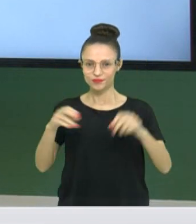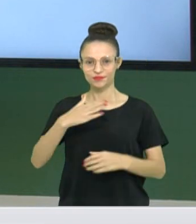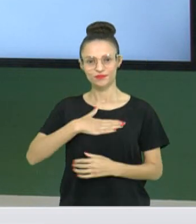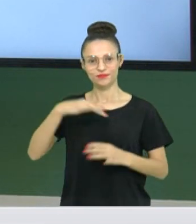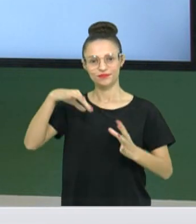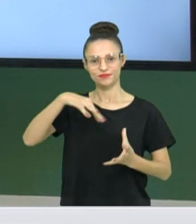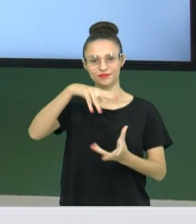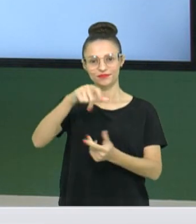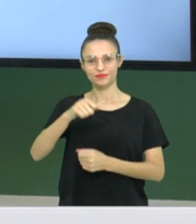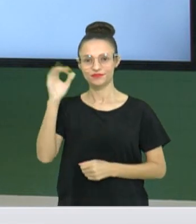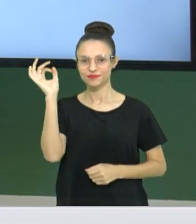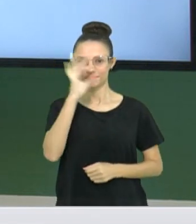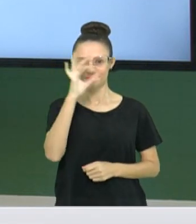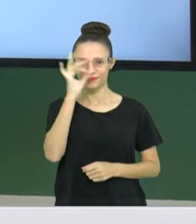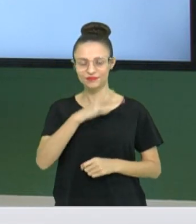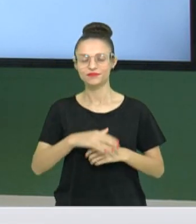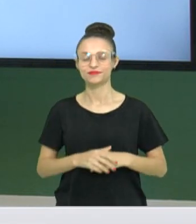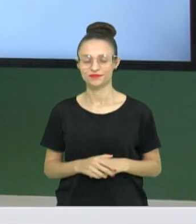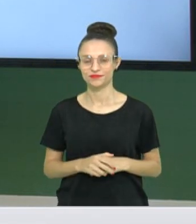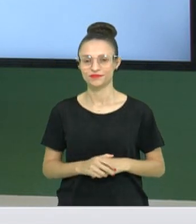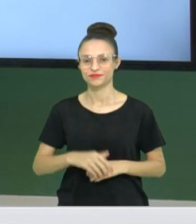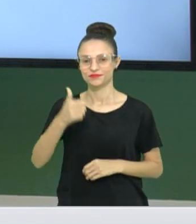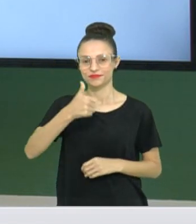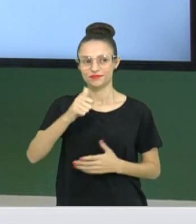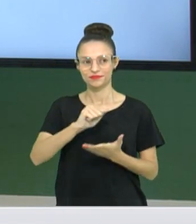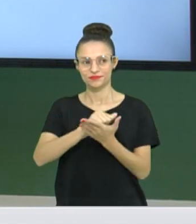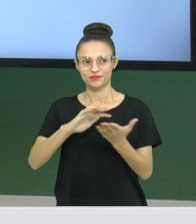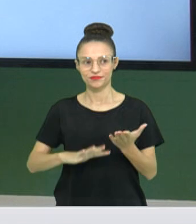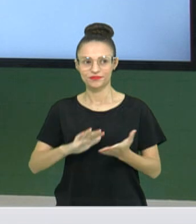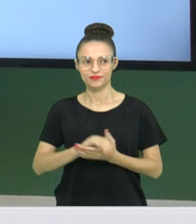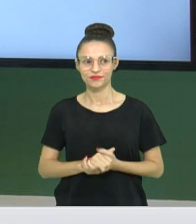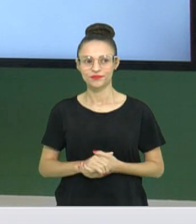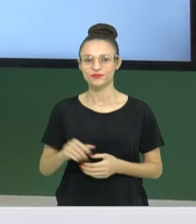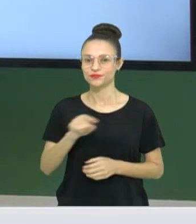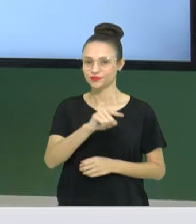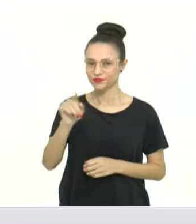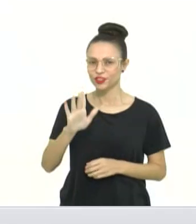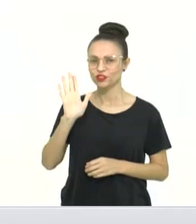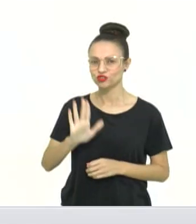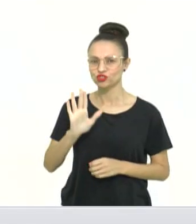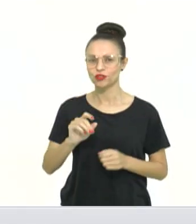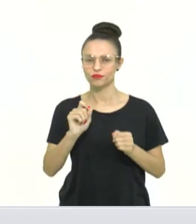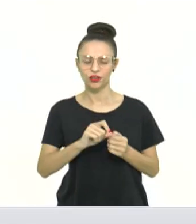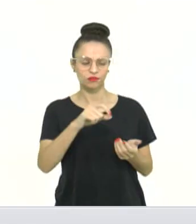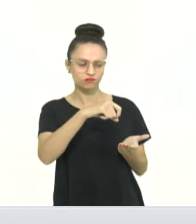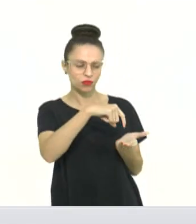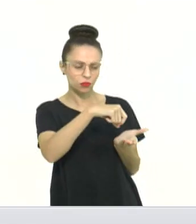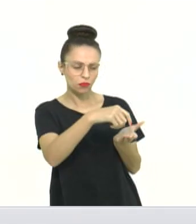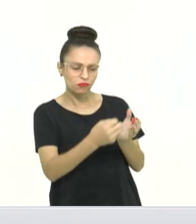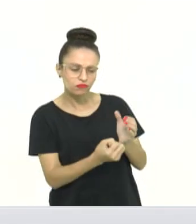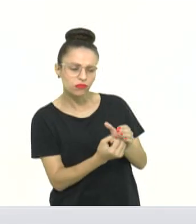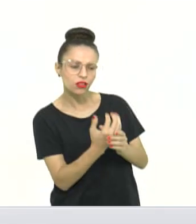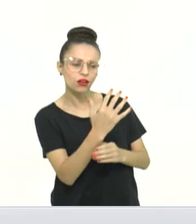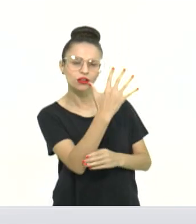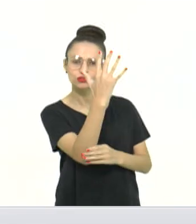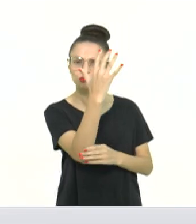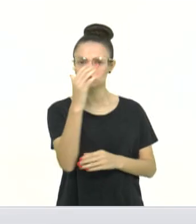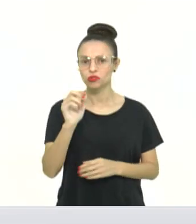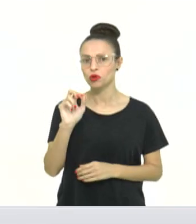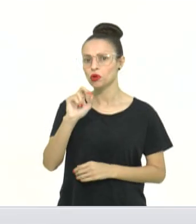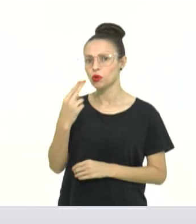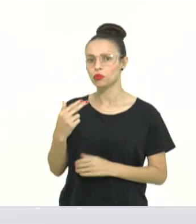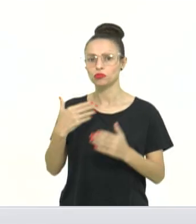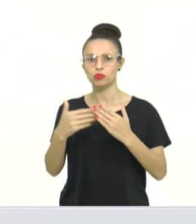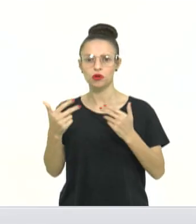Mundo Verde e agora a primeira atividade. Você já cultivou uma planta, plantou uma árvore ou